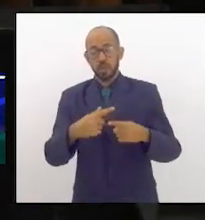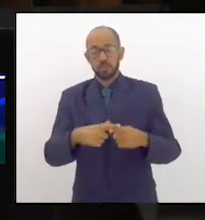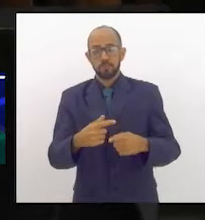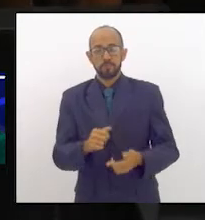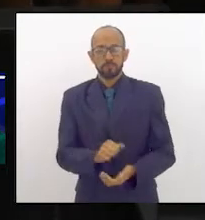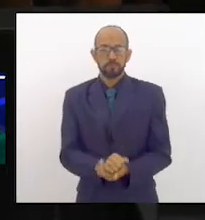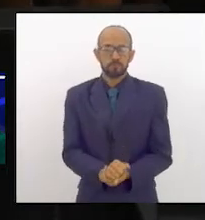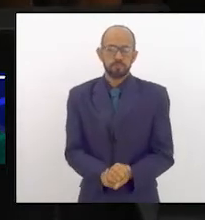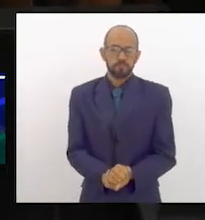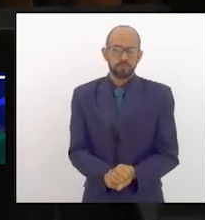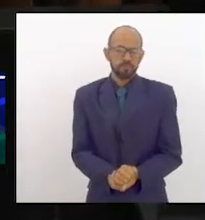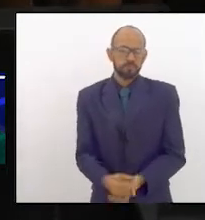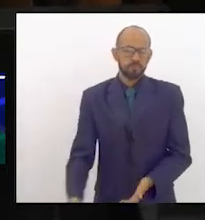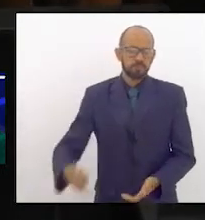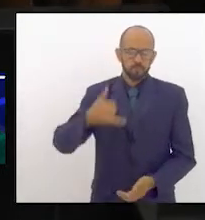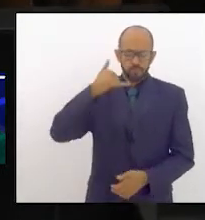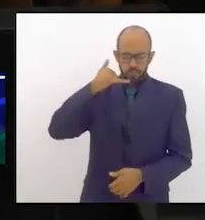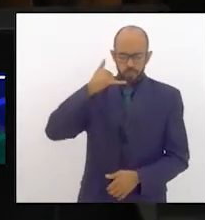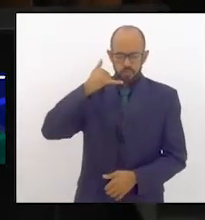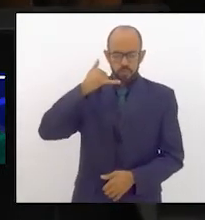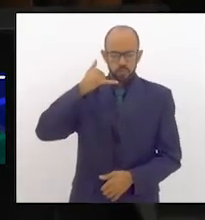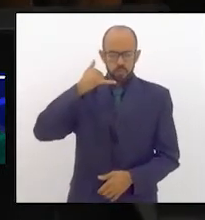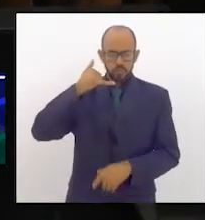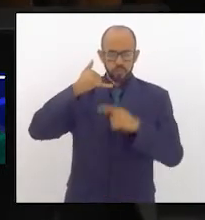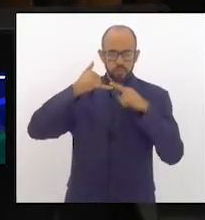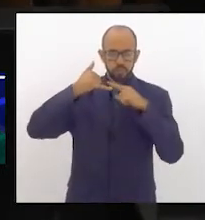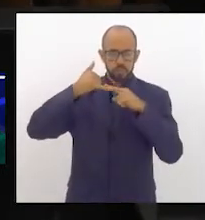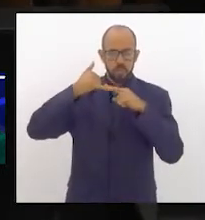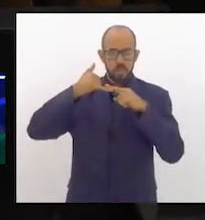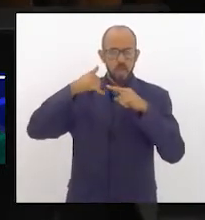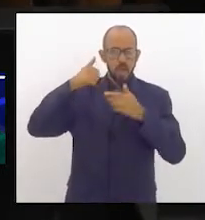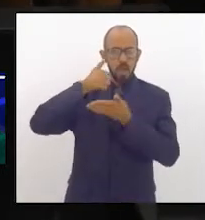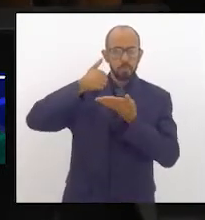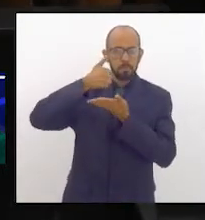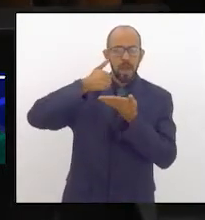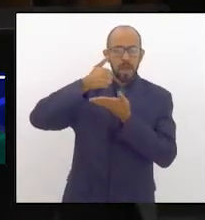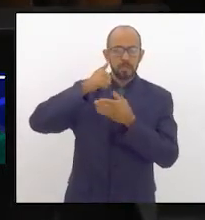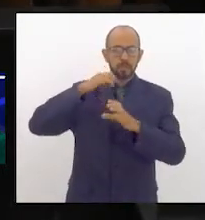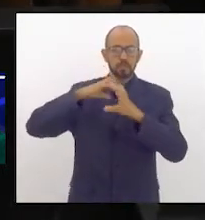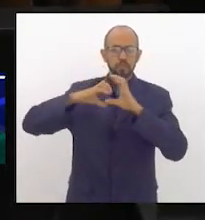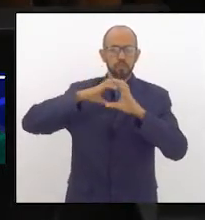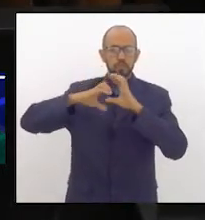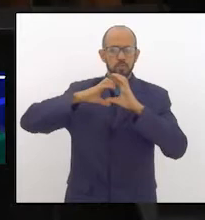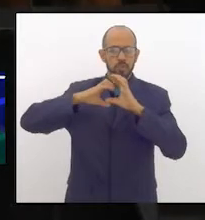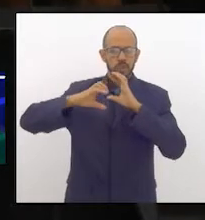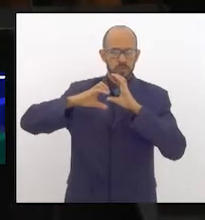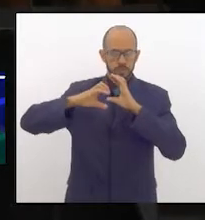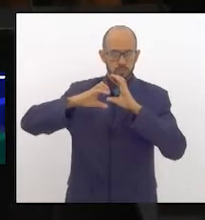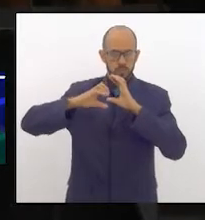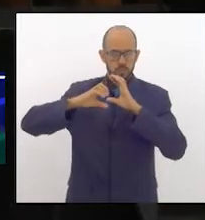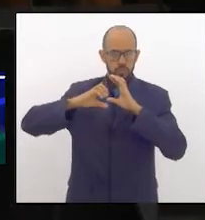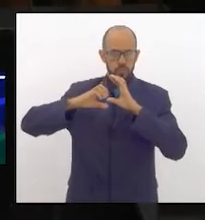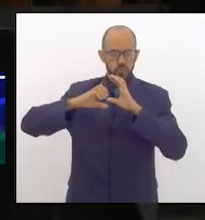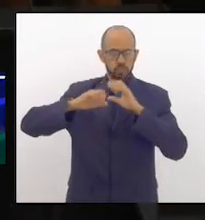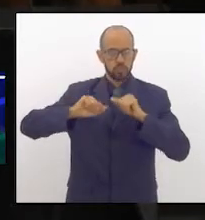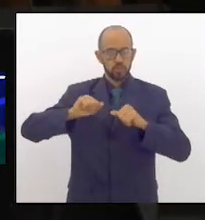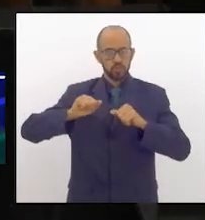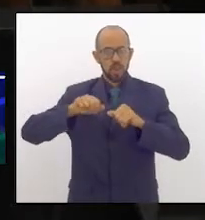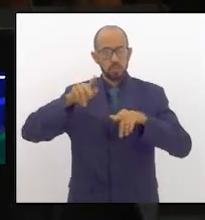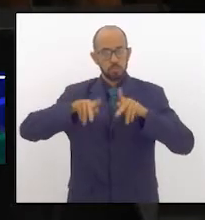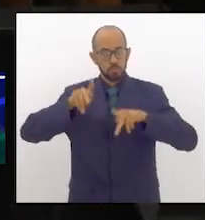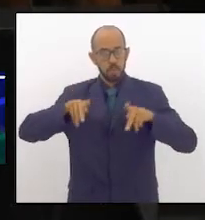porque a telefonia celular é a base de comunicação de um percentual hoje